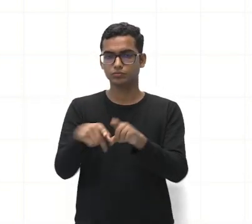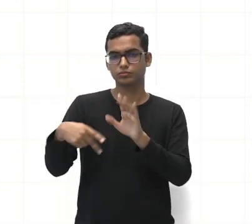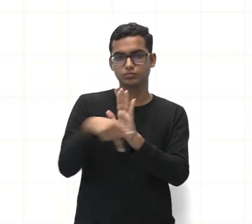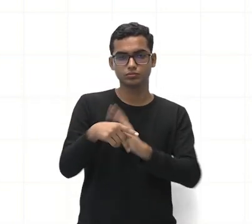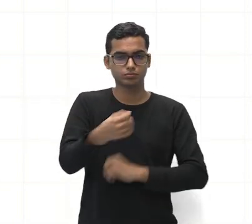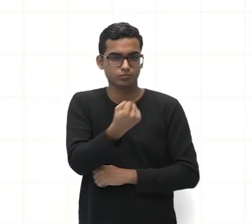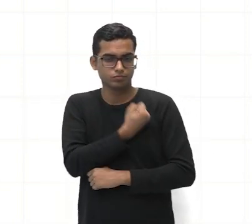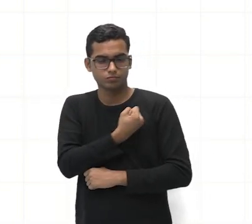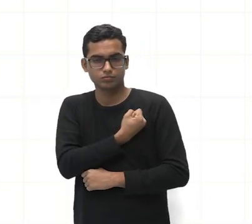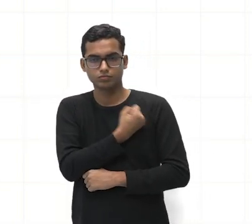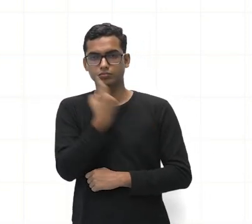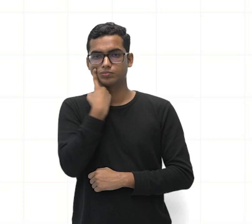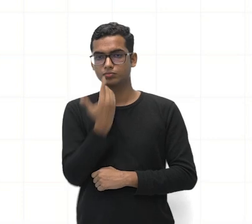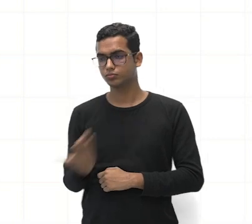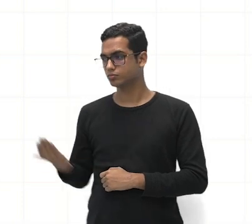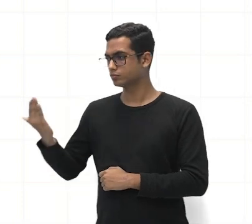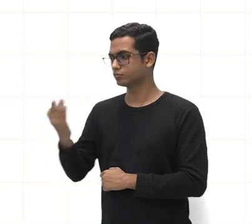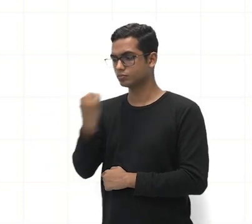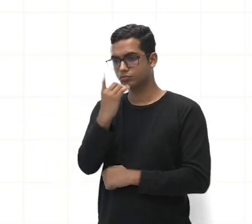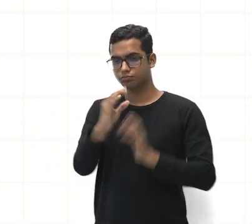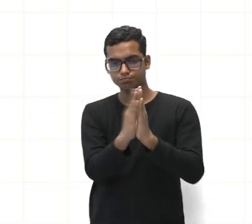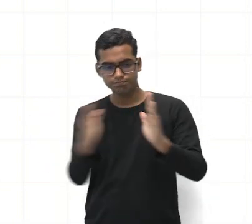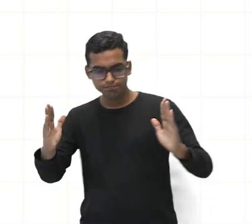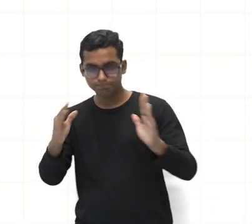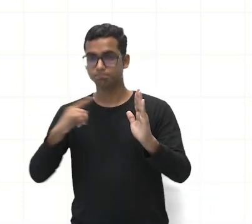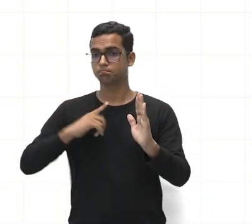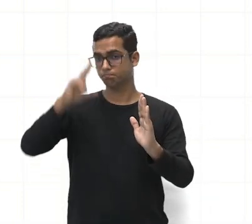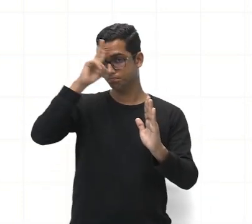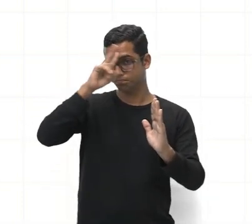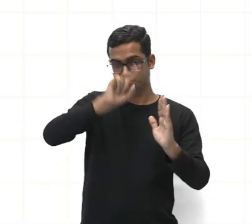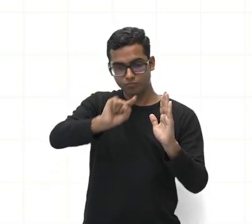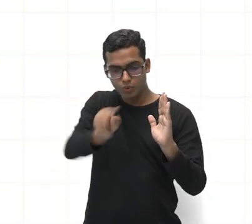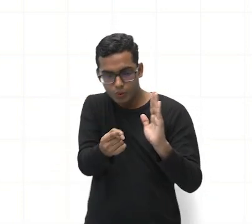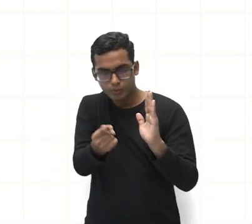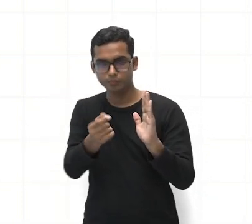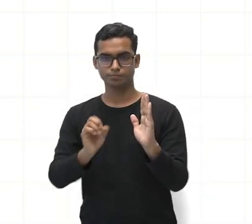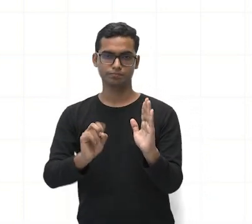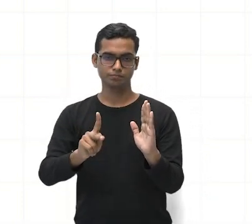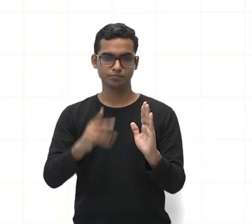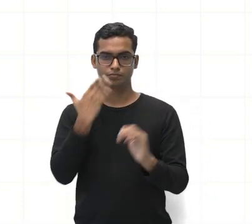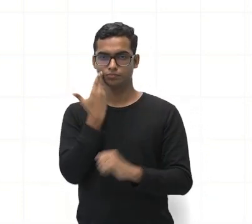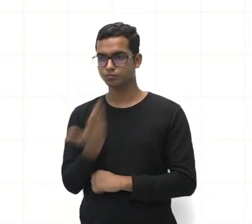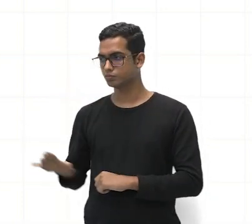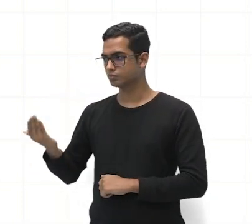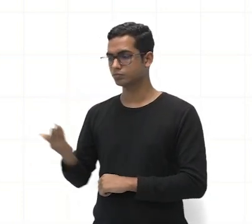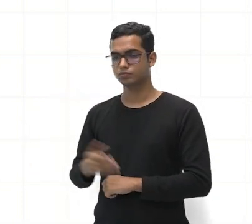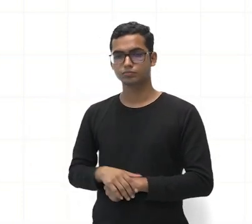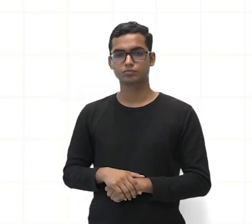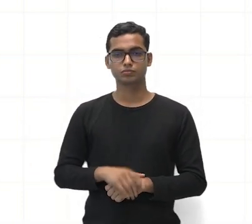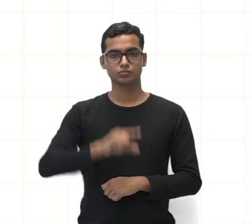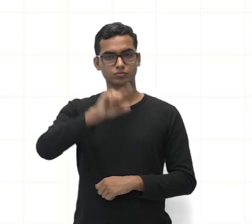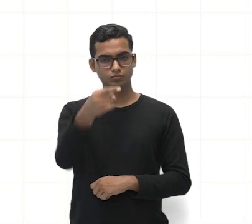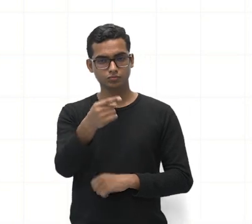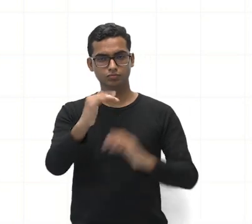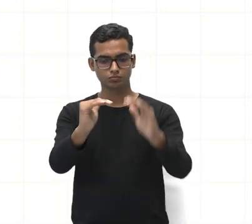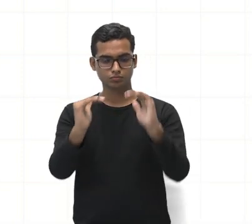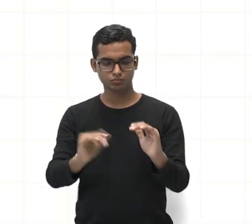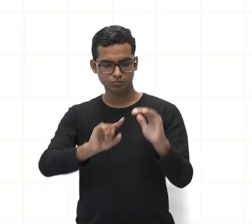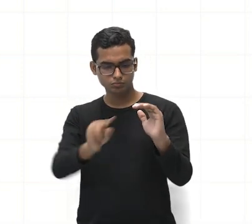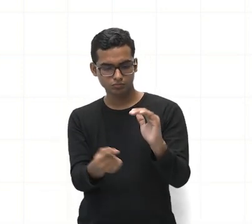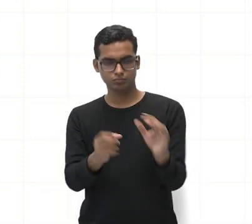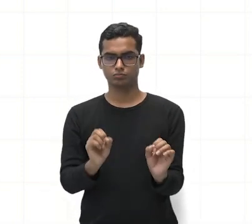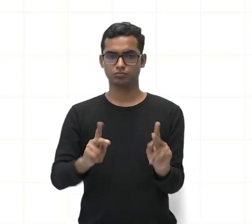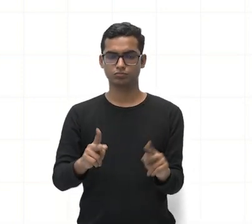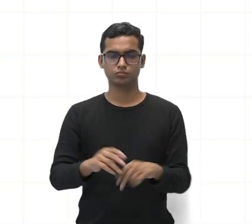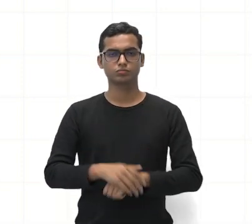levando em consideração a posição da vírgula, certo? De modo que fique vírgula embaixo de vírgula.